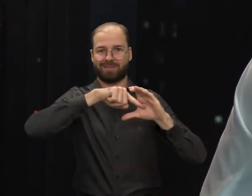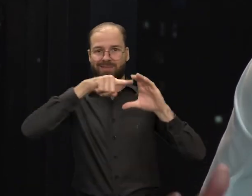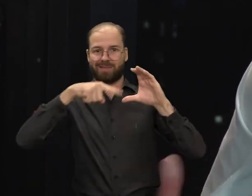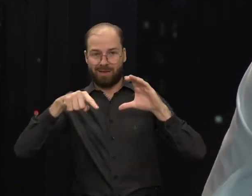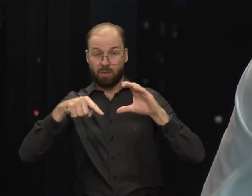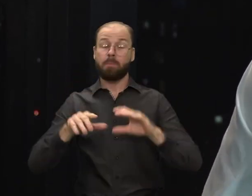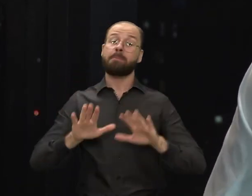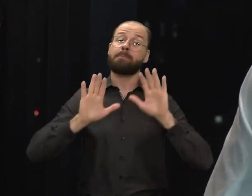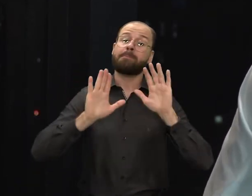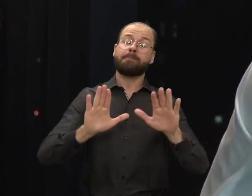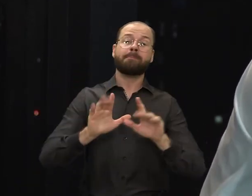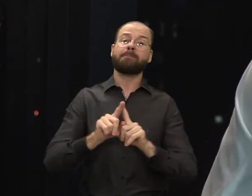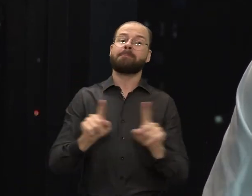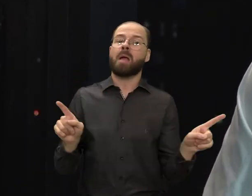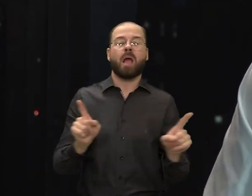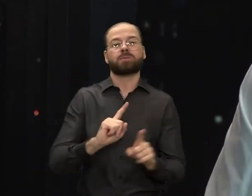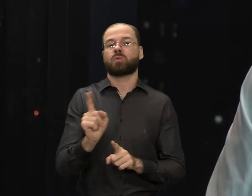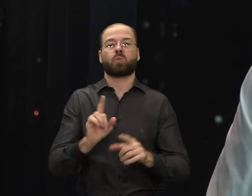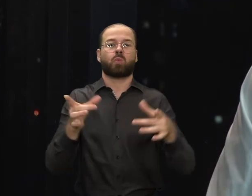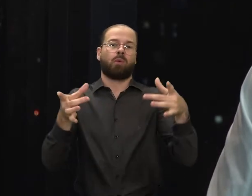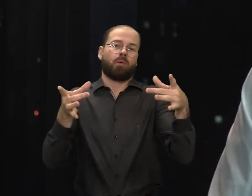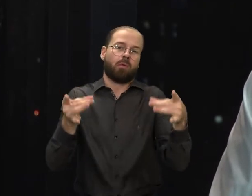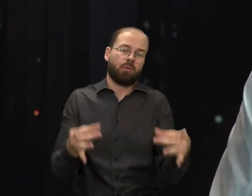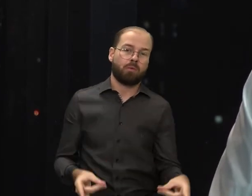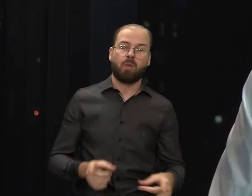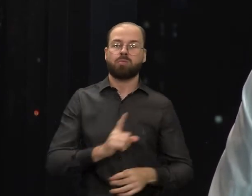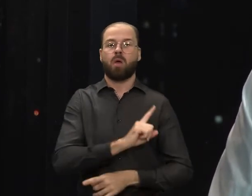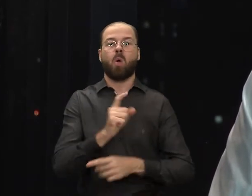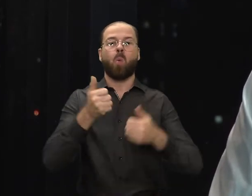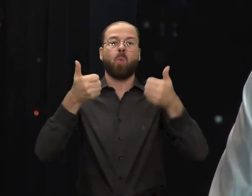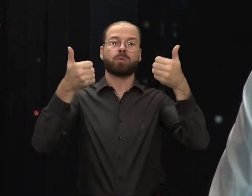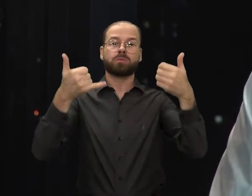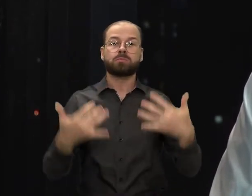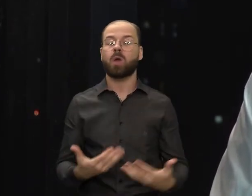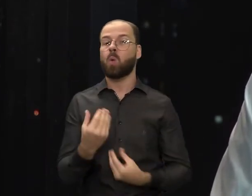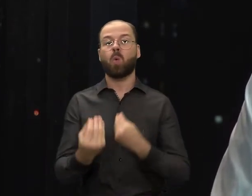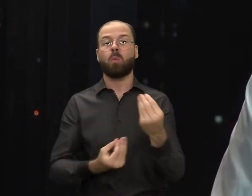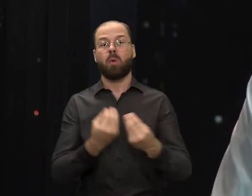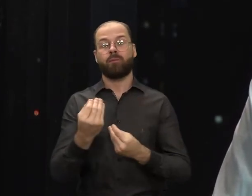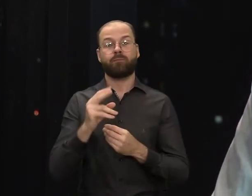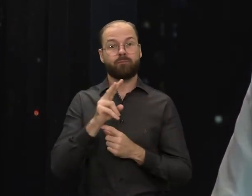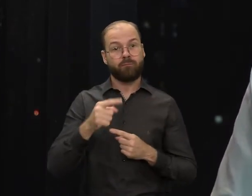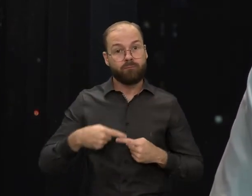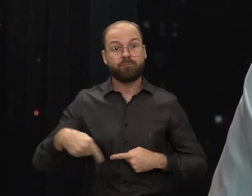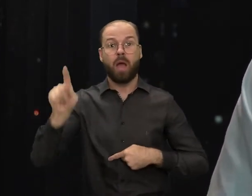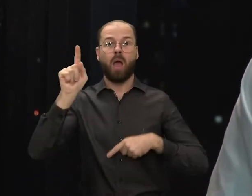não detalha, não diz como vai se fazer aquilo lá.